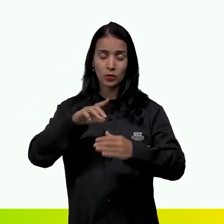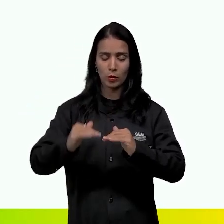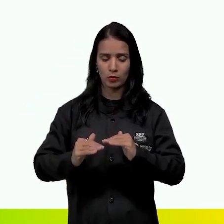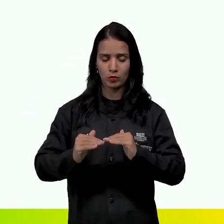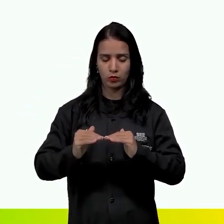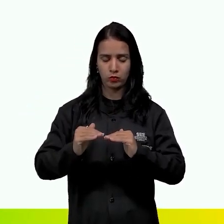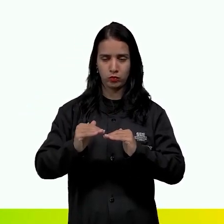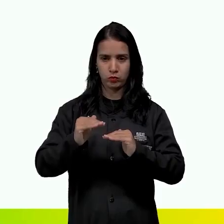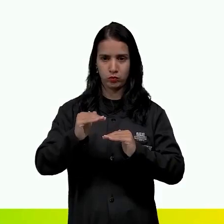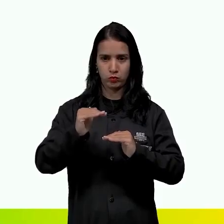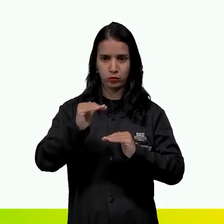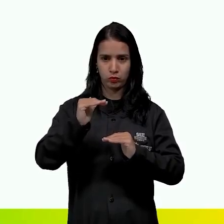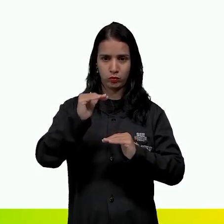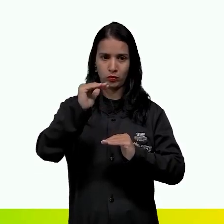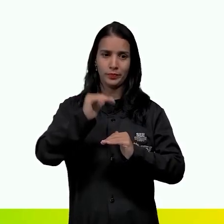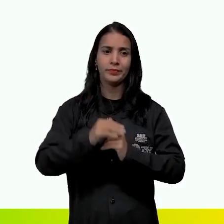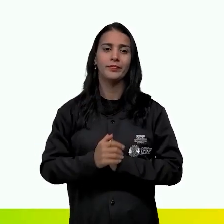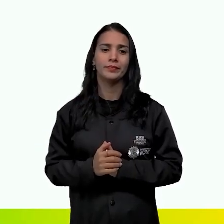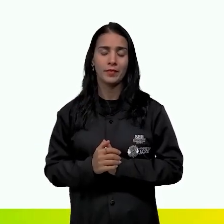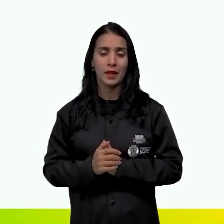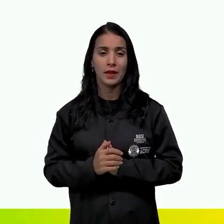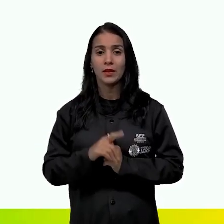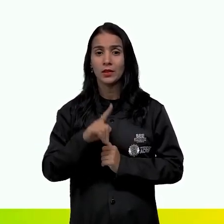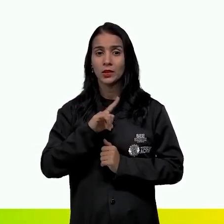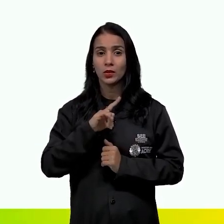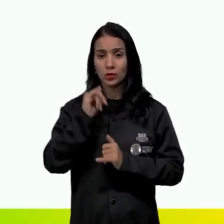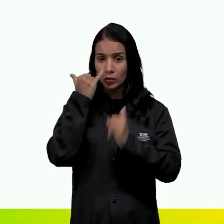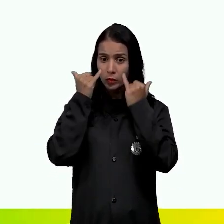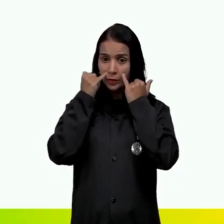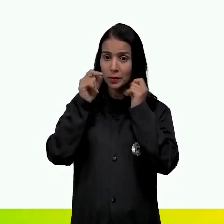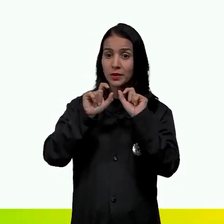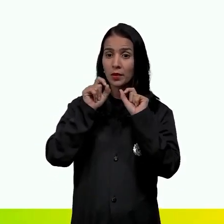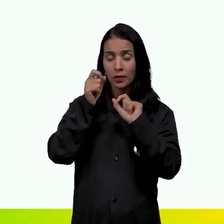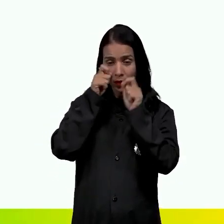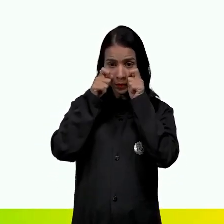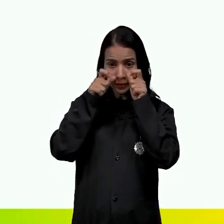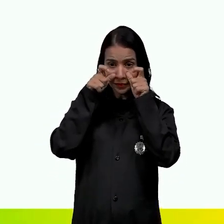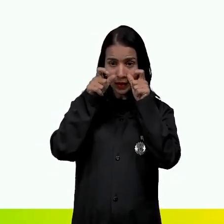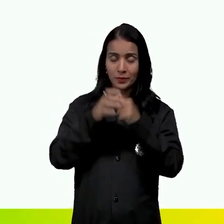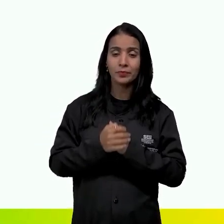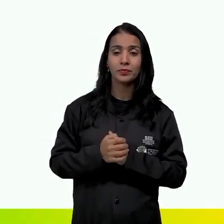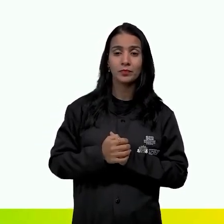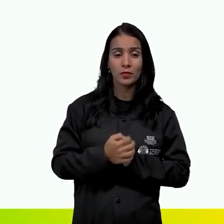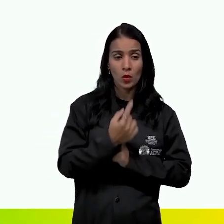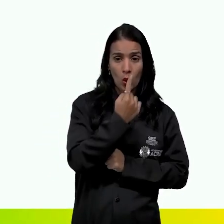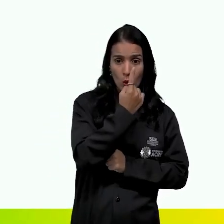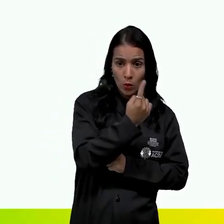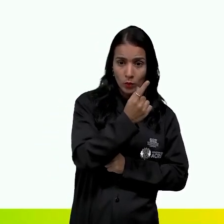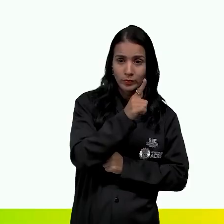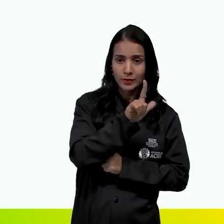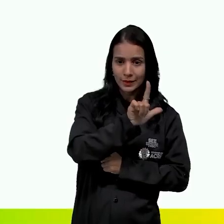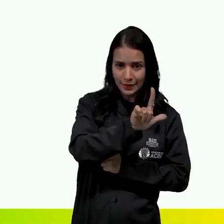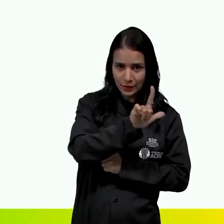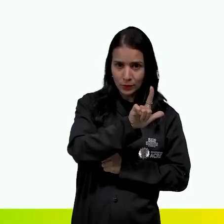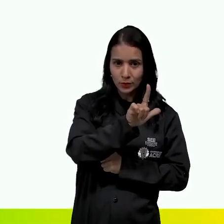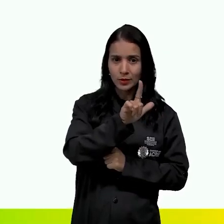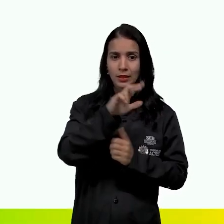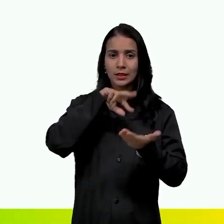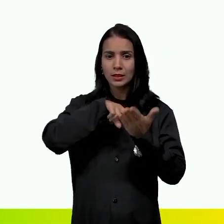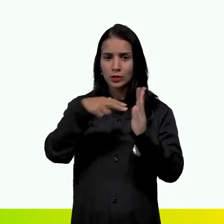seguintes informações. 1 litro de água vale 1 decímetro